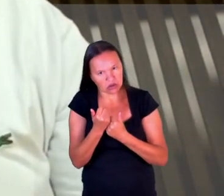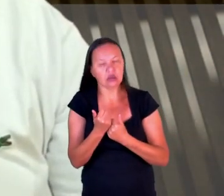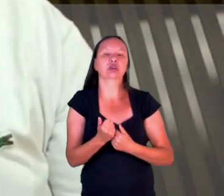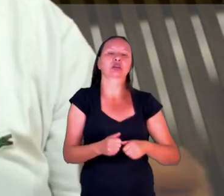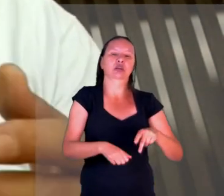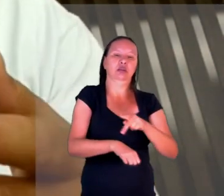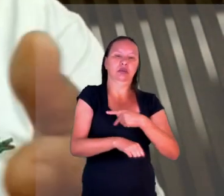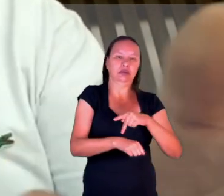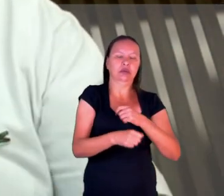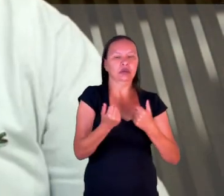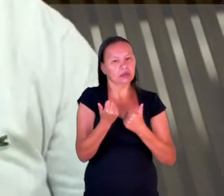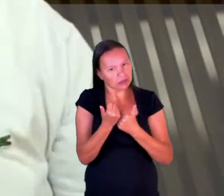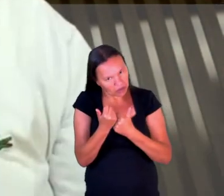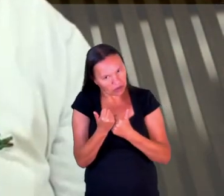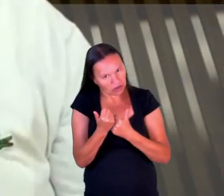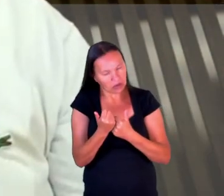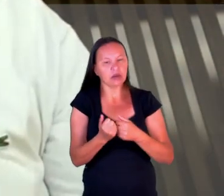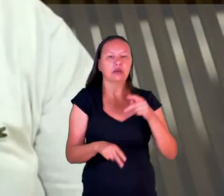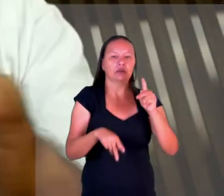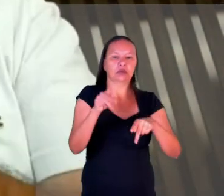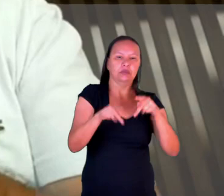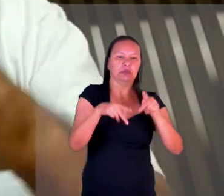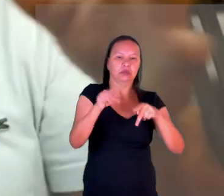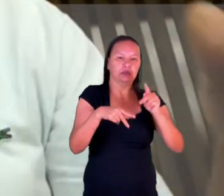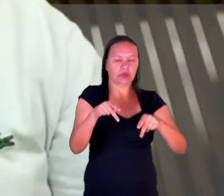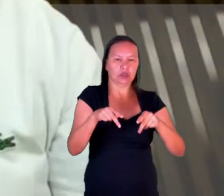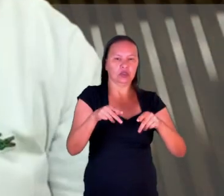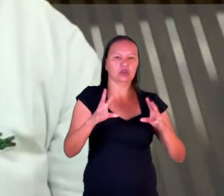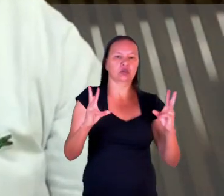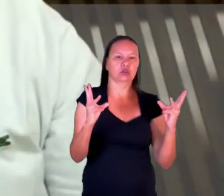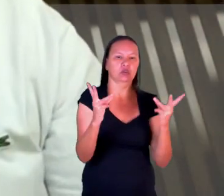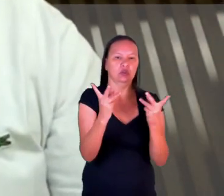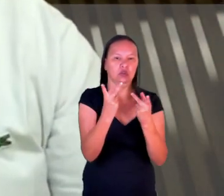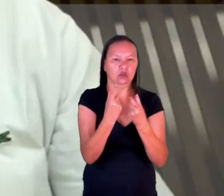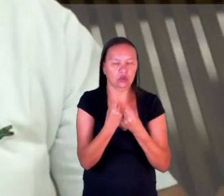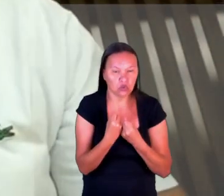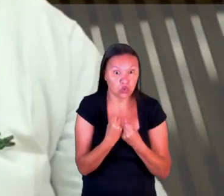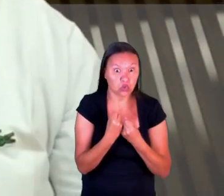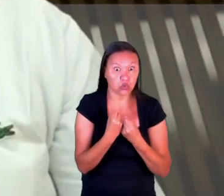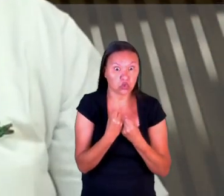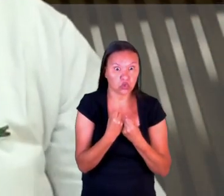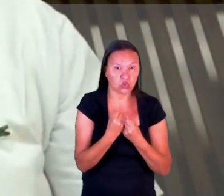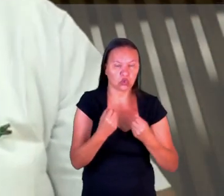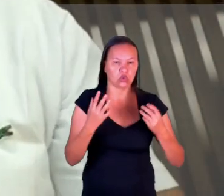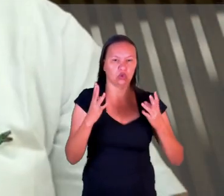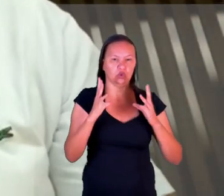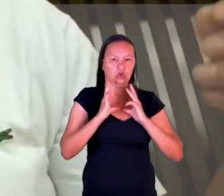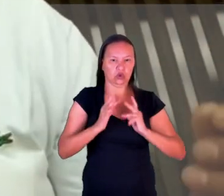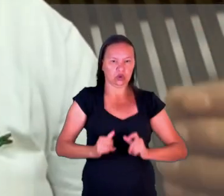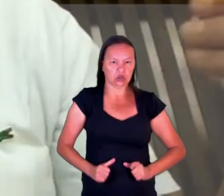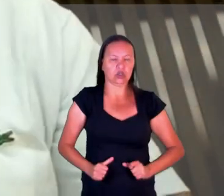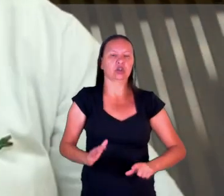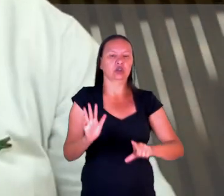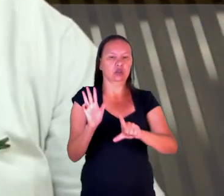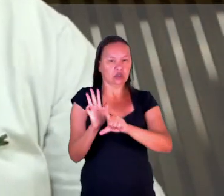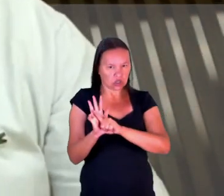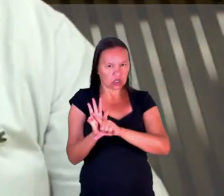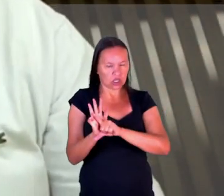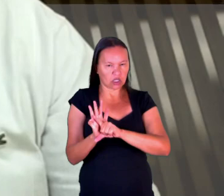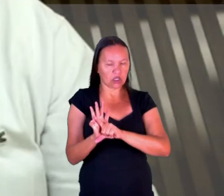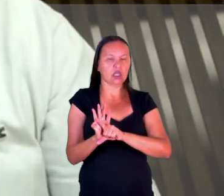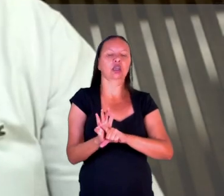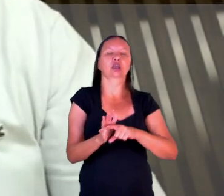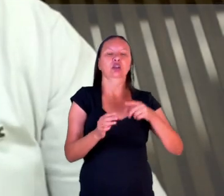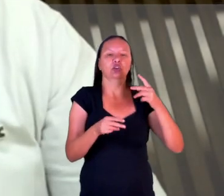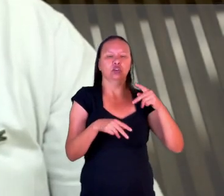para uma cobertura de todo o território nacional com todas as suas interfaces né lá em cima o processo migratório com o pessoal da Venezuela